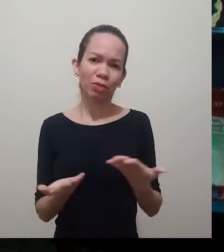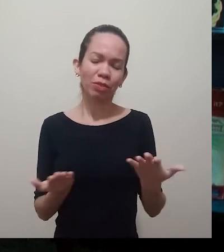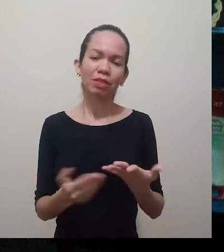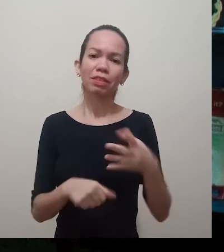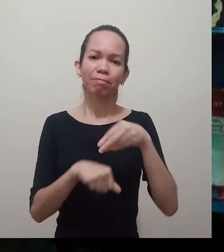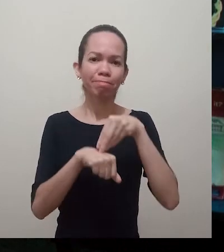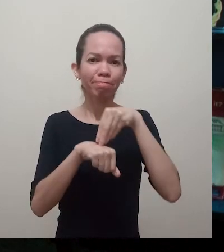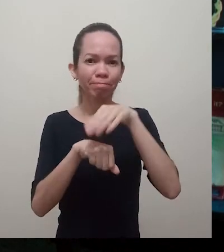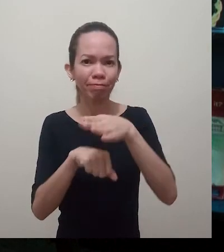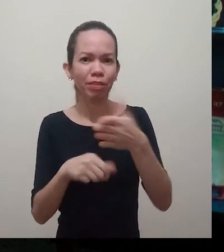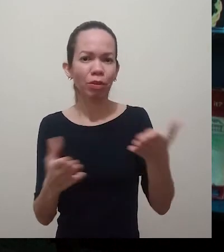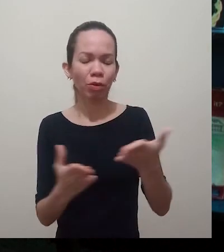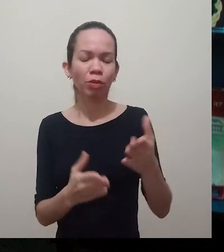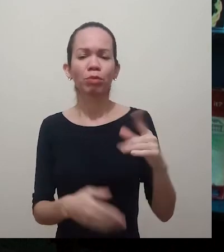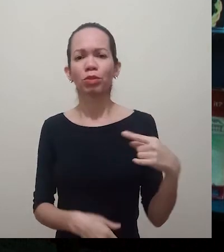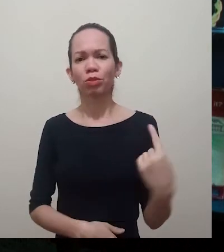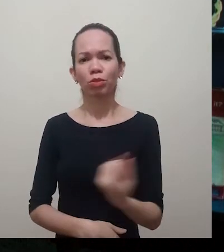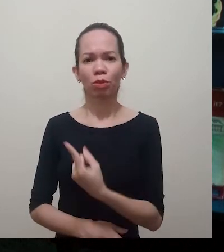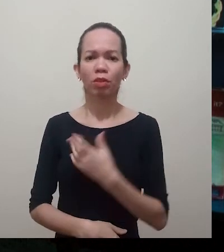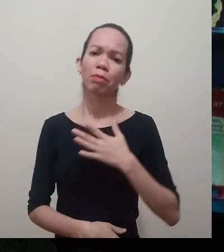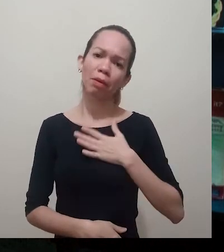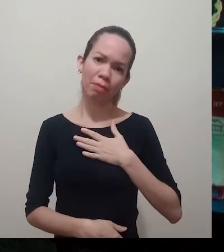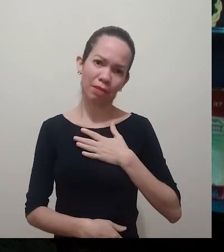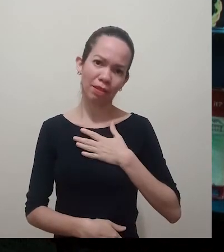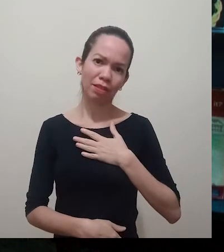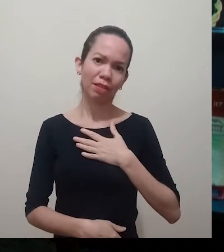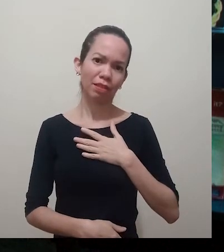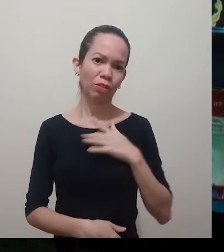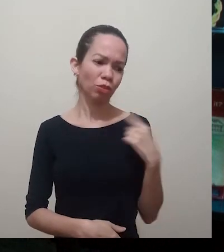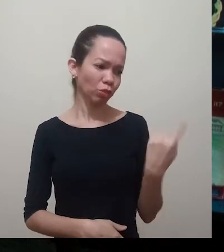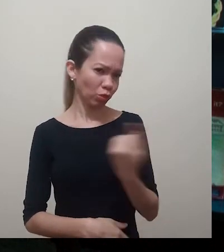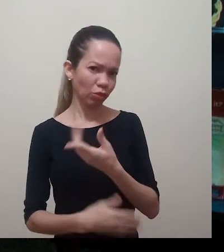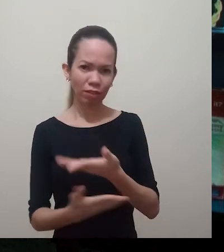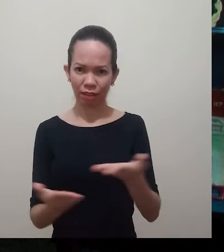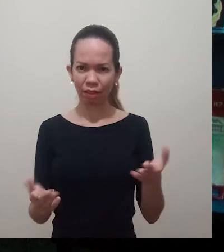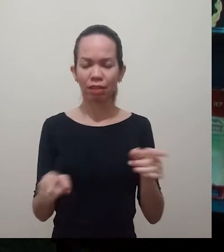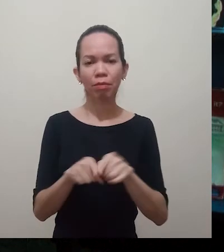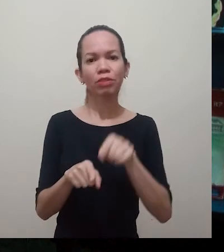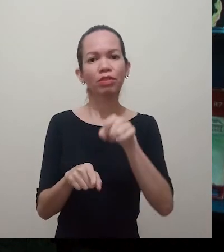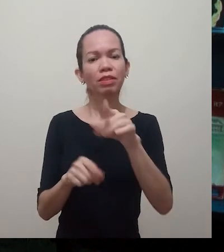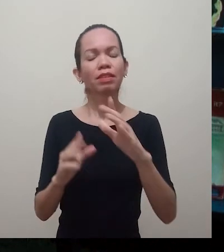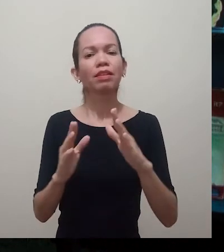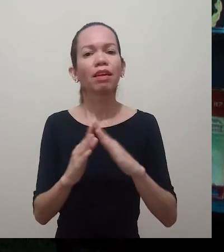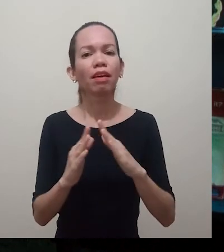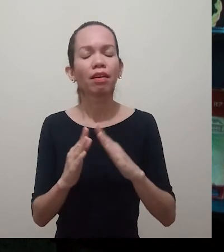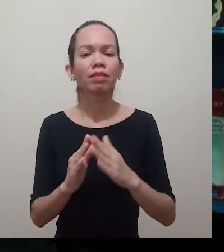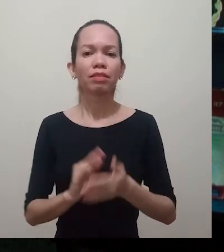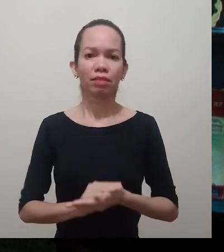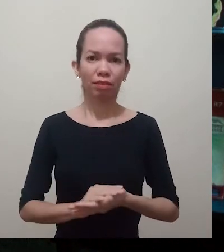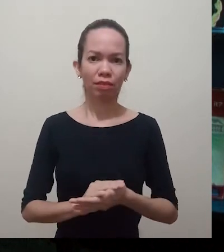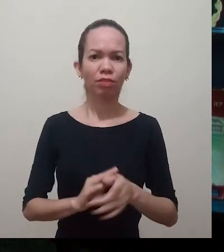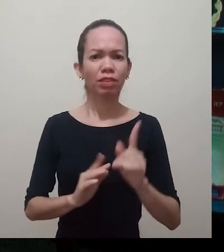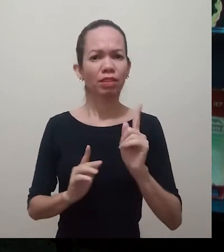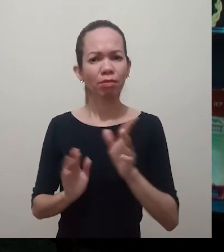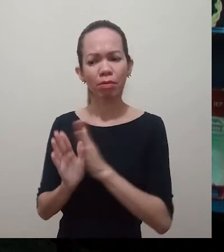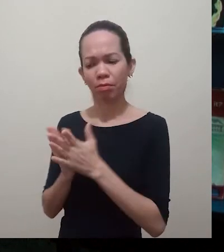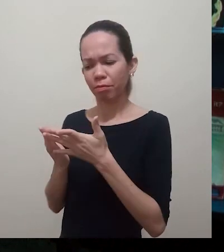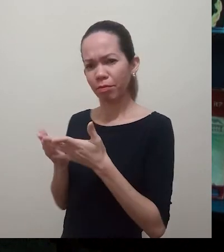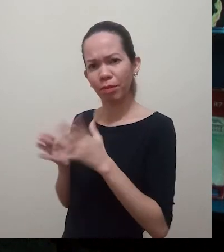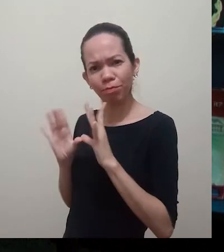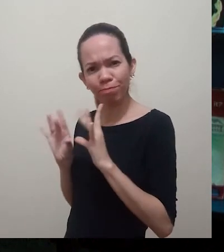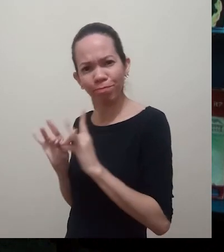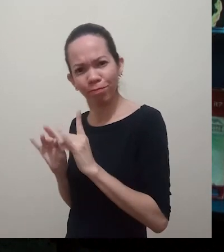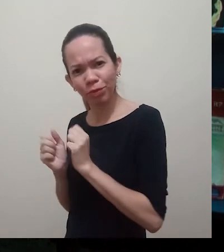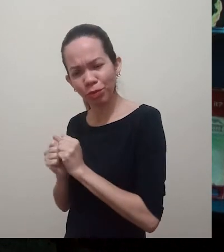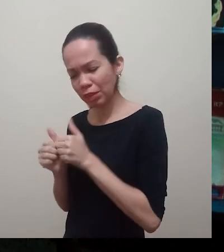a palavra que eu tenho para todos nós para mim e para todos nós que estamos aqui para você que está em casa até que se na palavra do